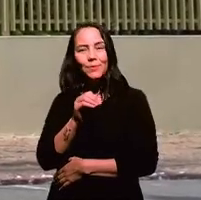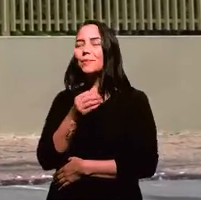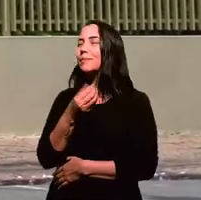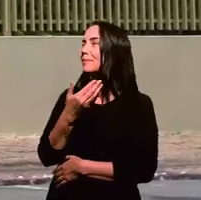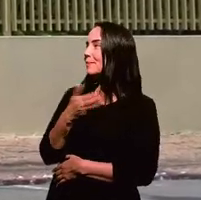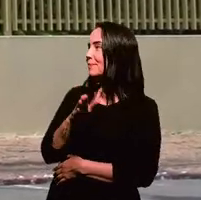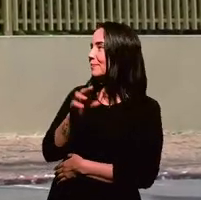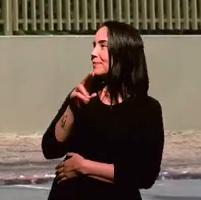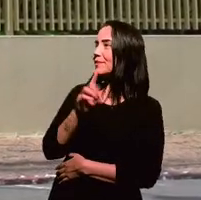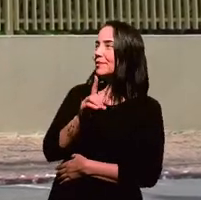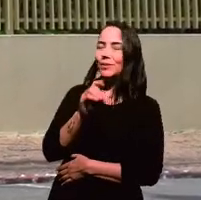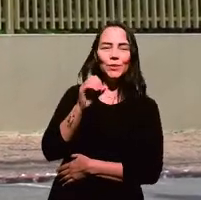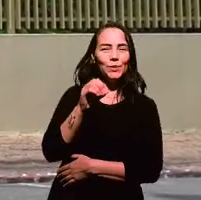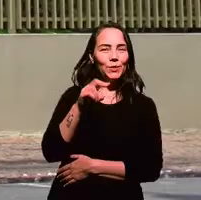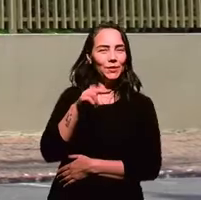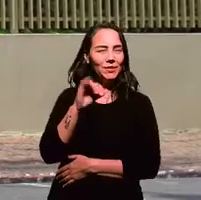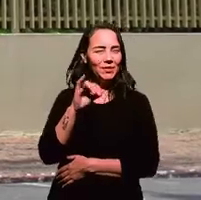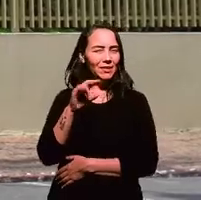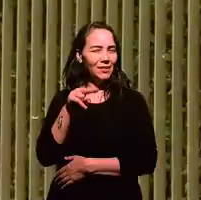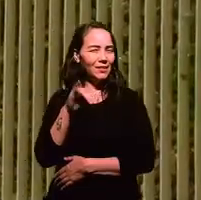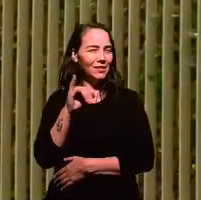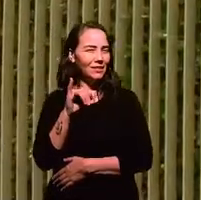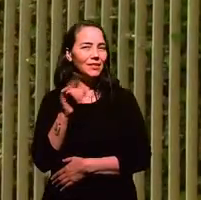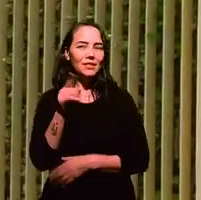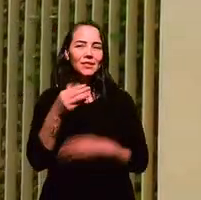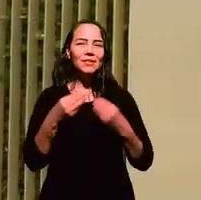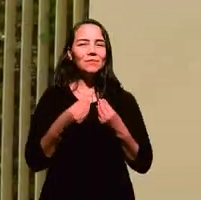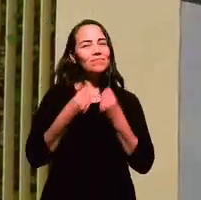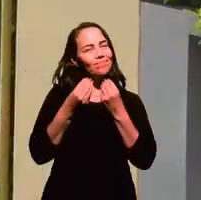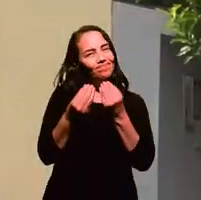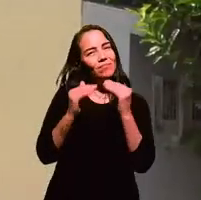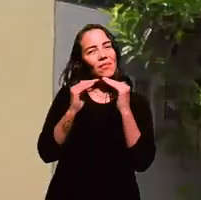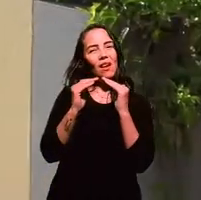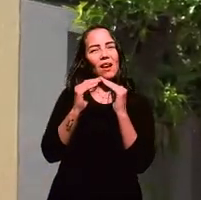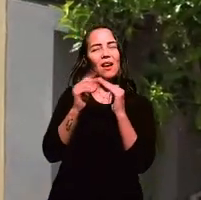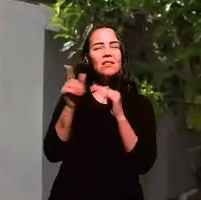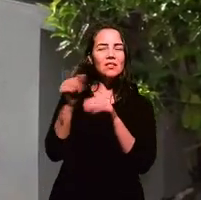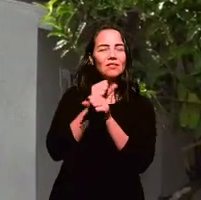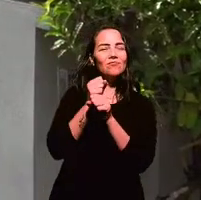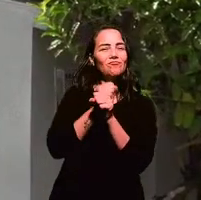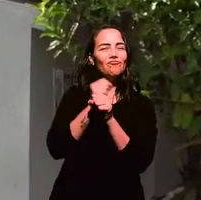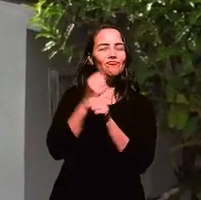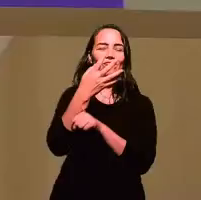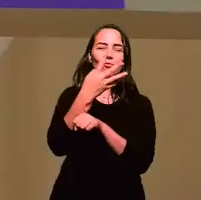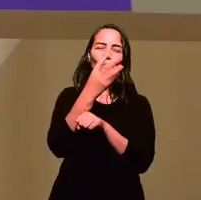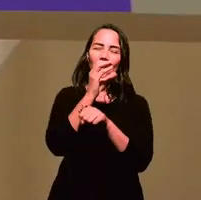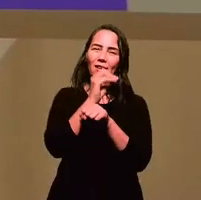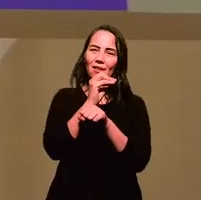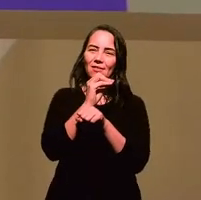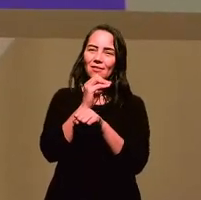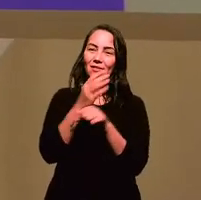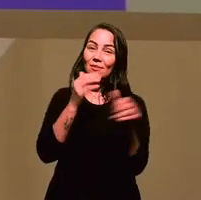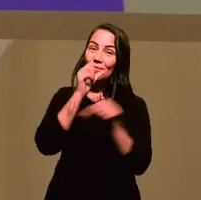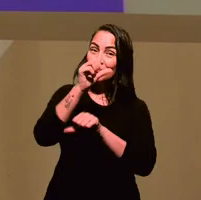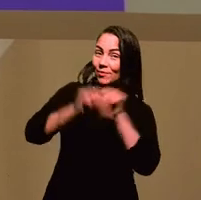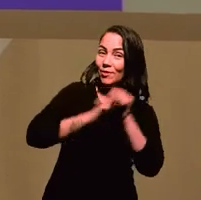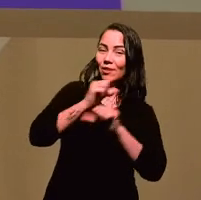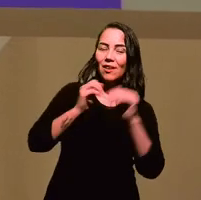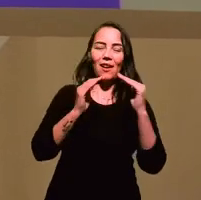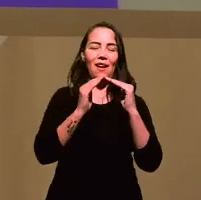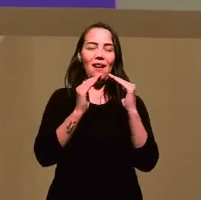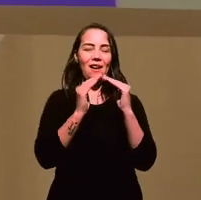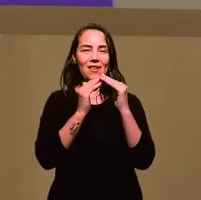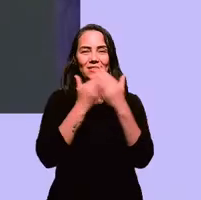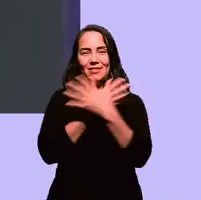2017 fez o comodato da casa dele, onde ele viveu por mais de 40 anos, que se transformou na Casa São José, uma